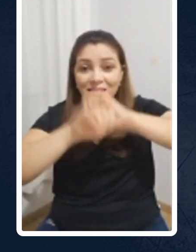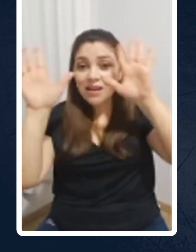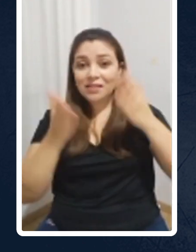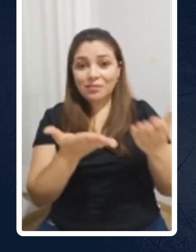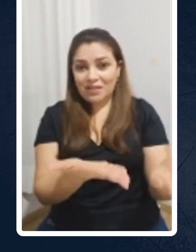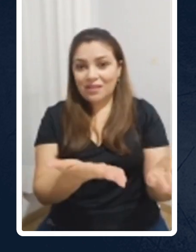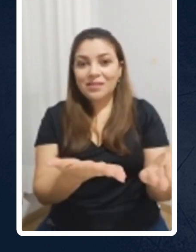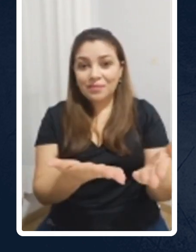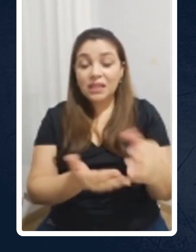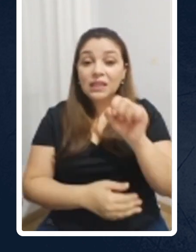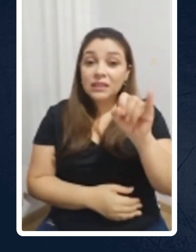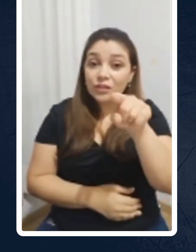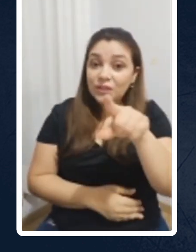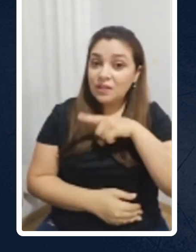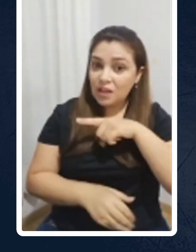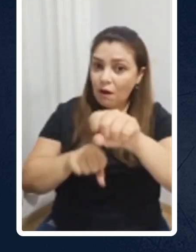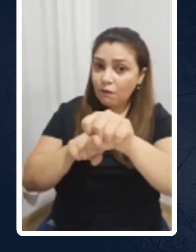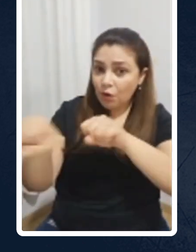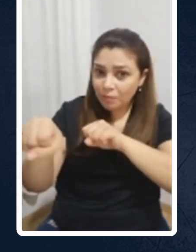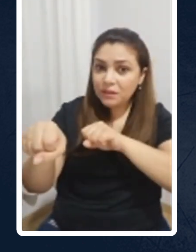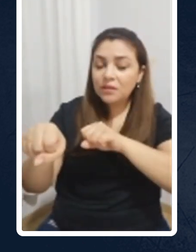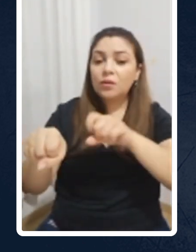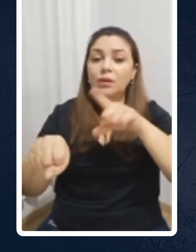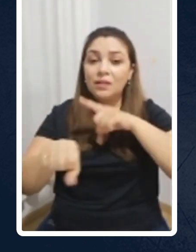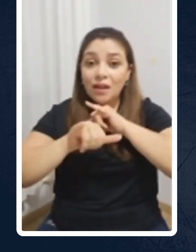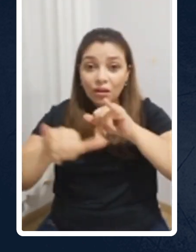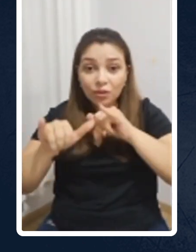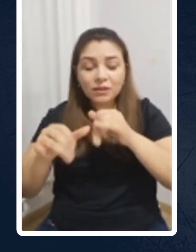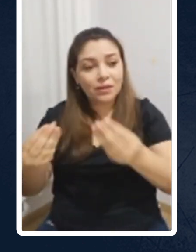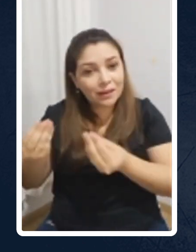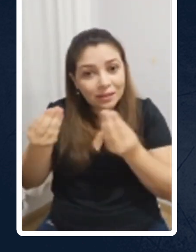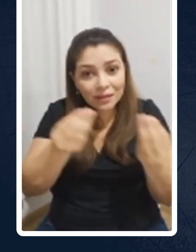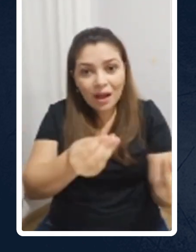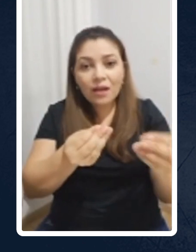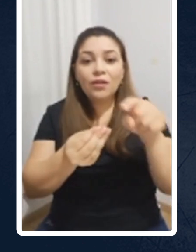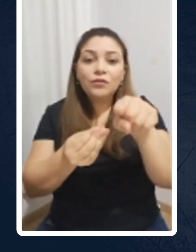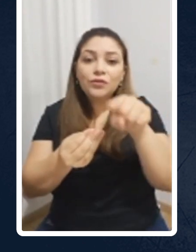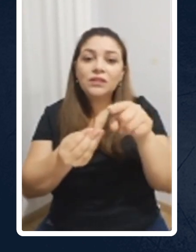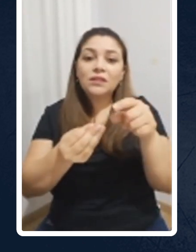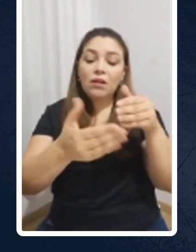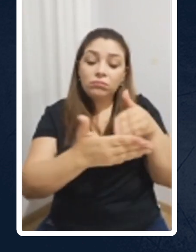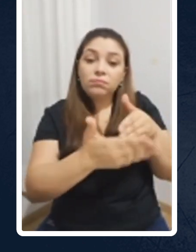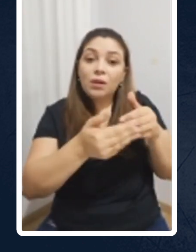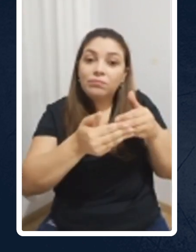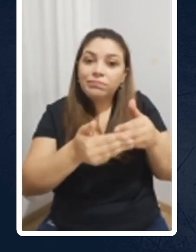trabalho excelente, ele vai ser um aliado de quê? De um mundo melhor.